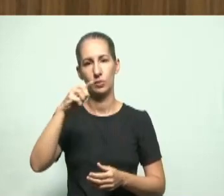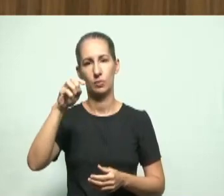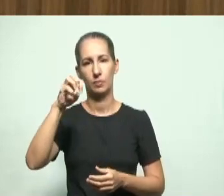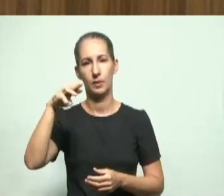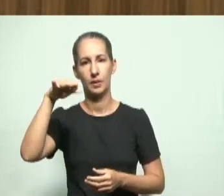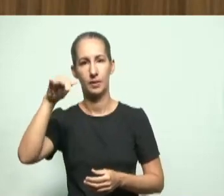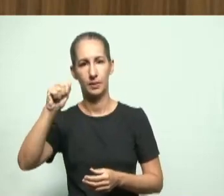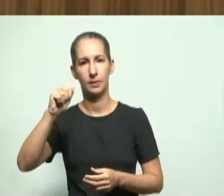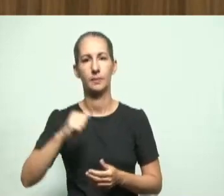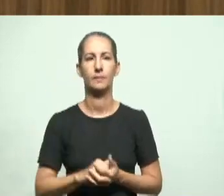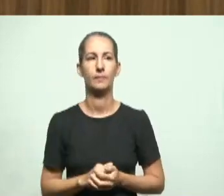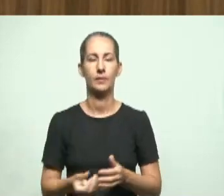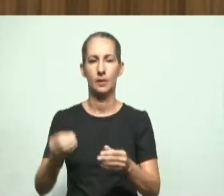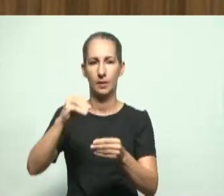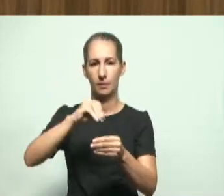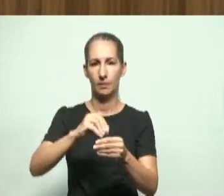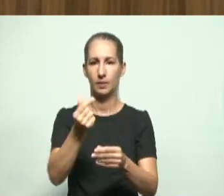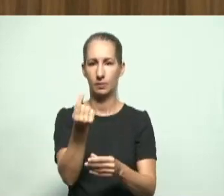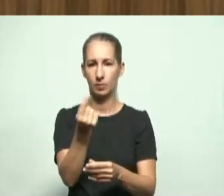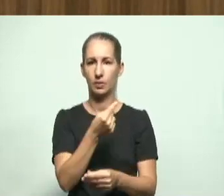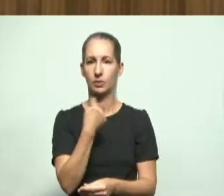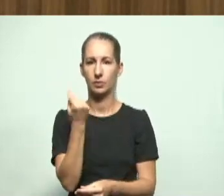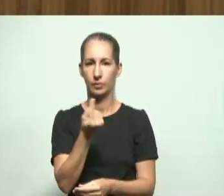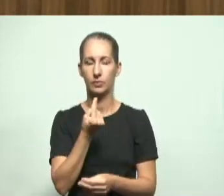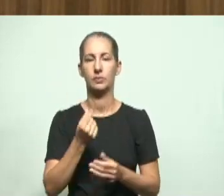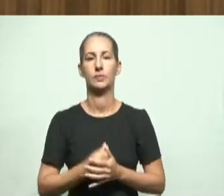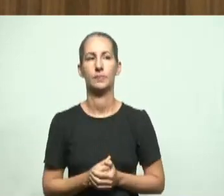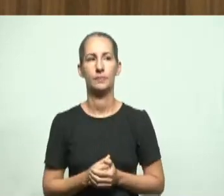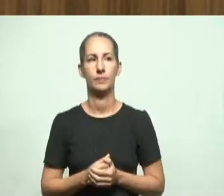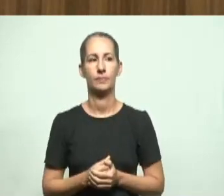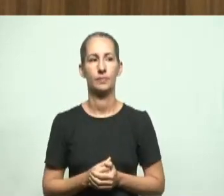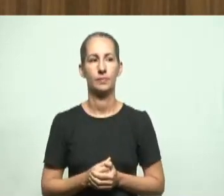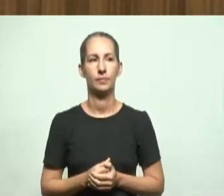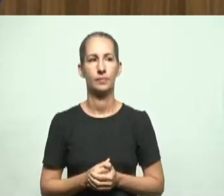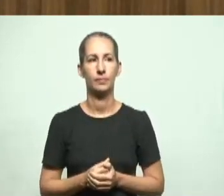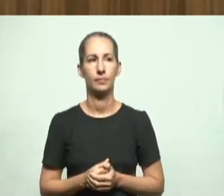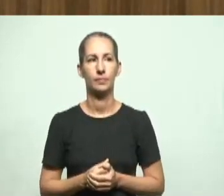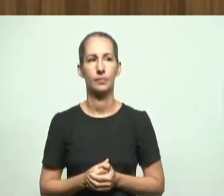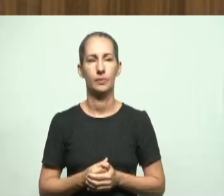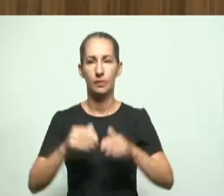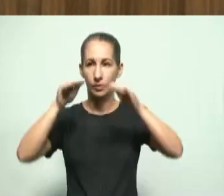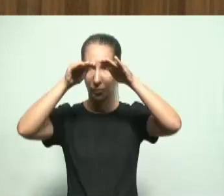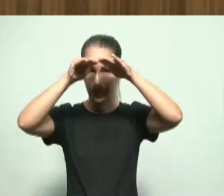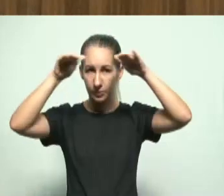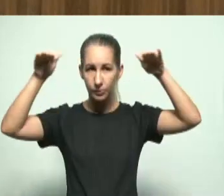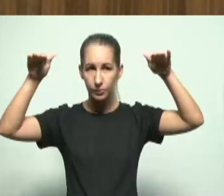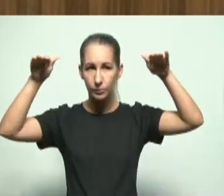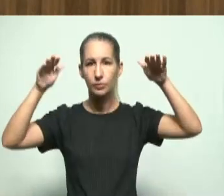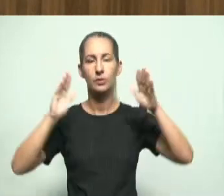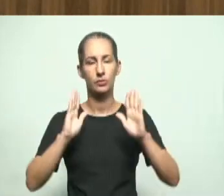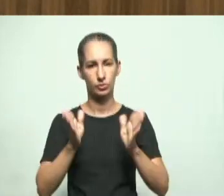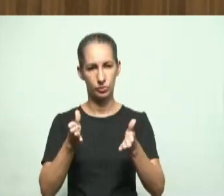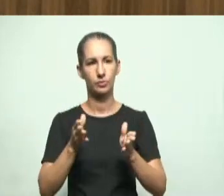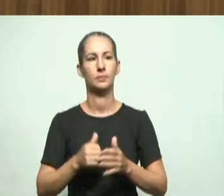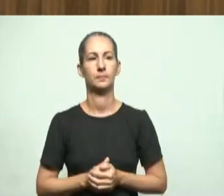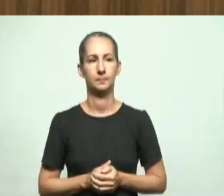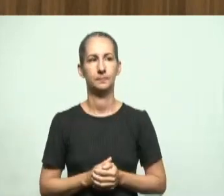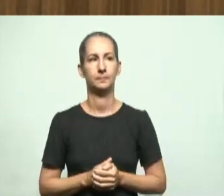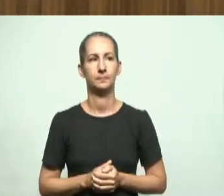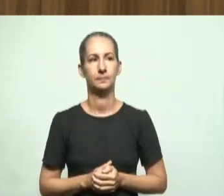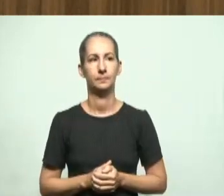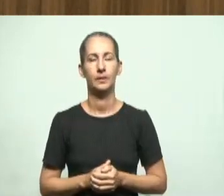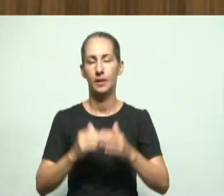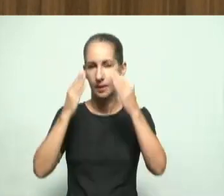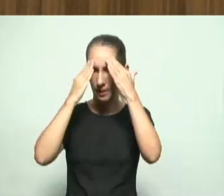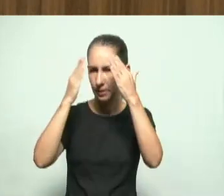e com emenda impositiva nossa, contrapartida, está lá, está sendo erguida, já está na parte de cobertura. A gente só tem